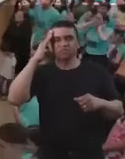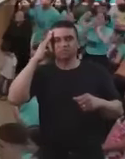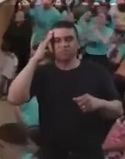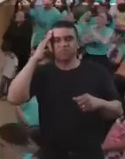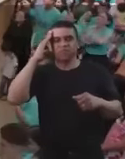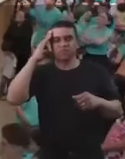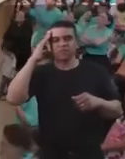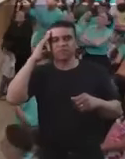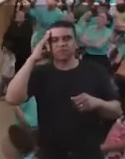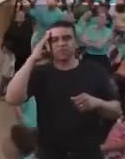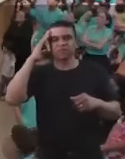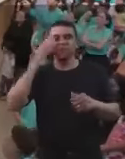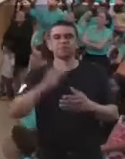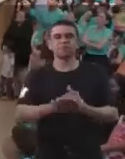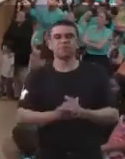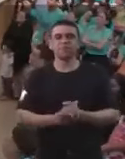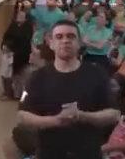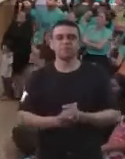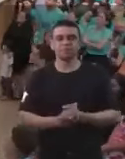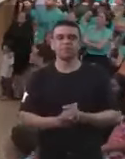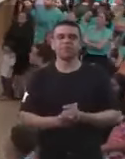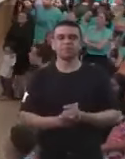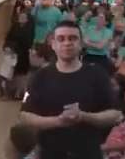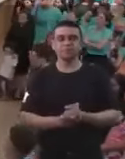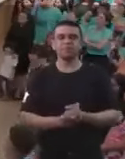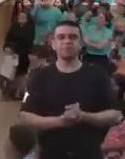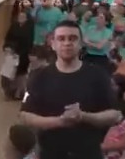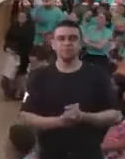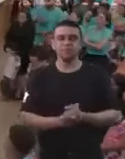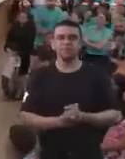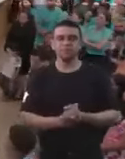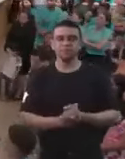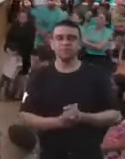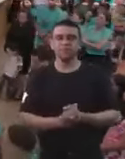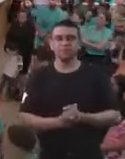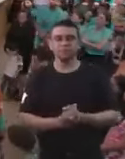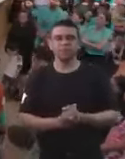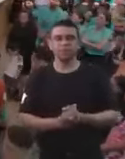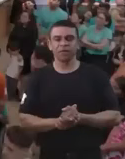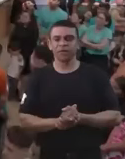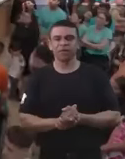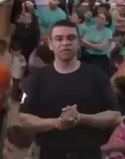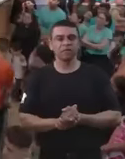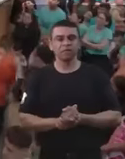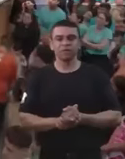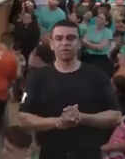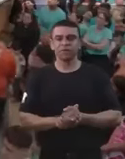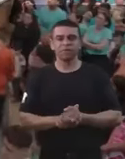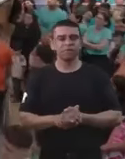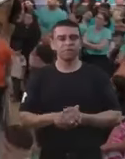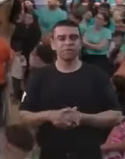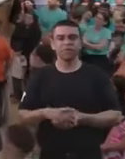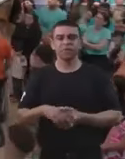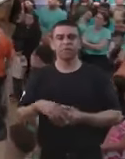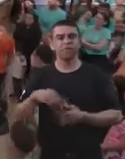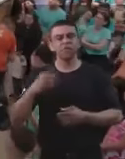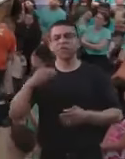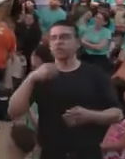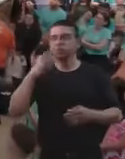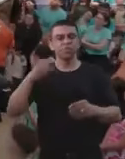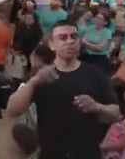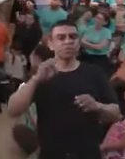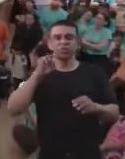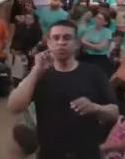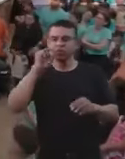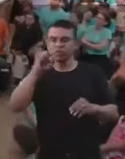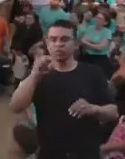Eu preciso perguntar isso, por favor, porque é a conclusão da mensagem. De nada adianta você me ouviu tanto e não pegou essa parte aqui. Quem me